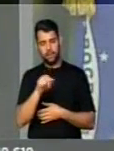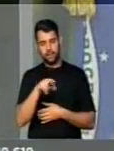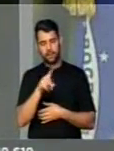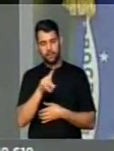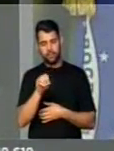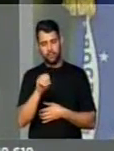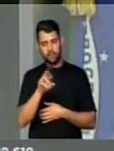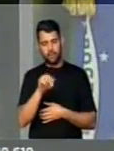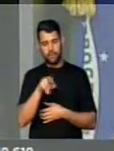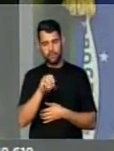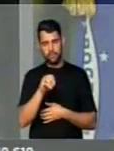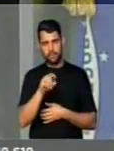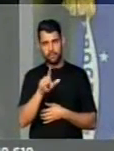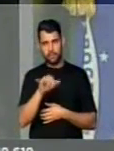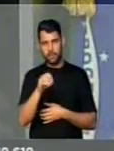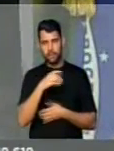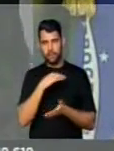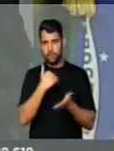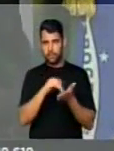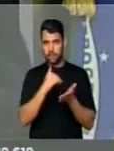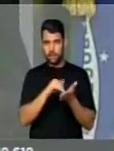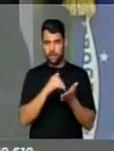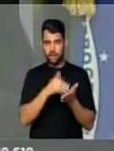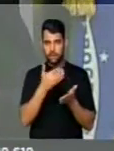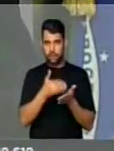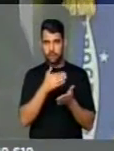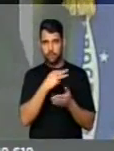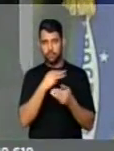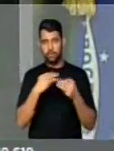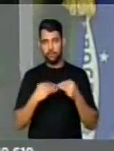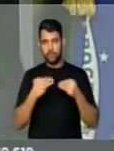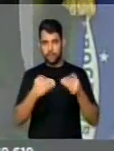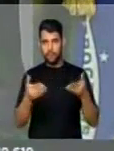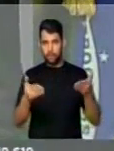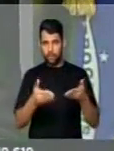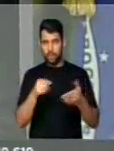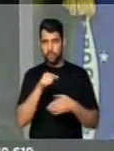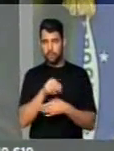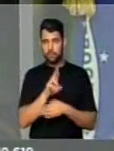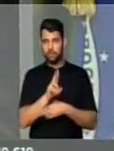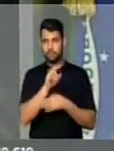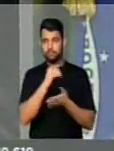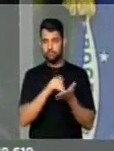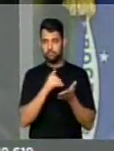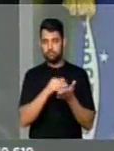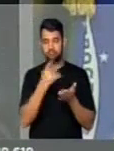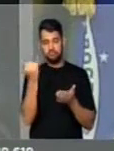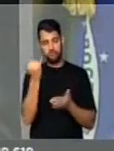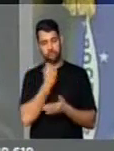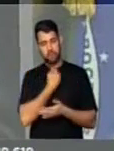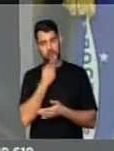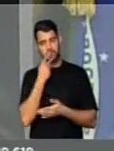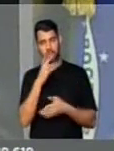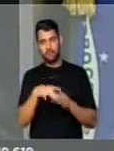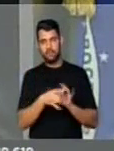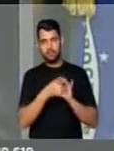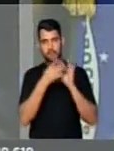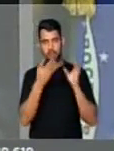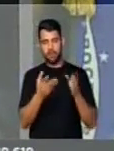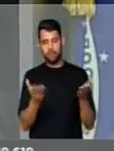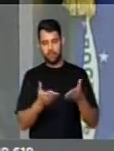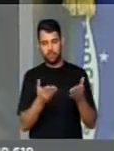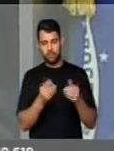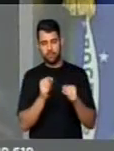Reinaldo Ramos Rosendo, que é o secretário do Ministério hoje, disse-me que está autorizado,